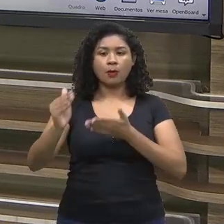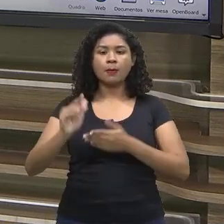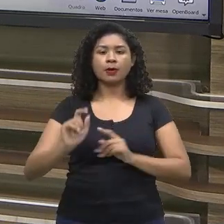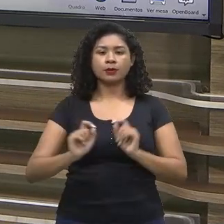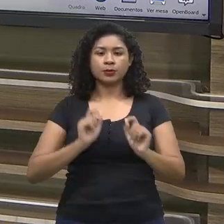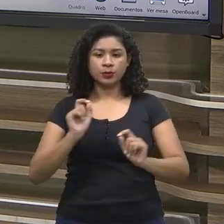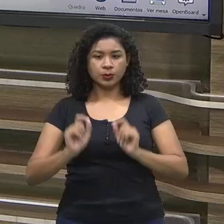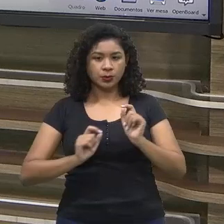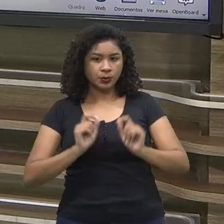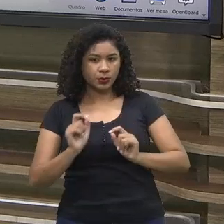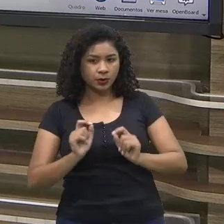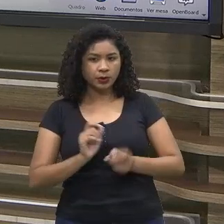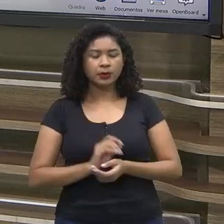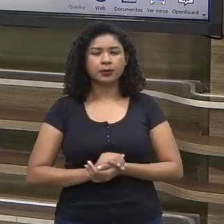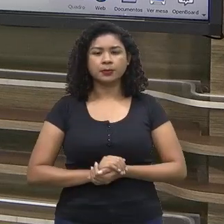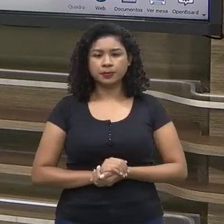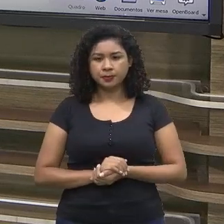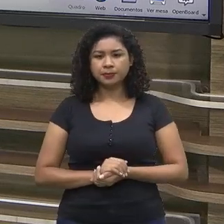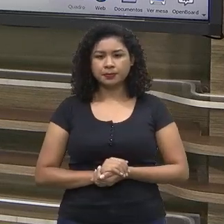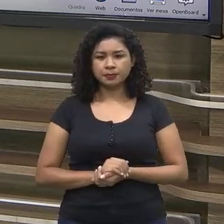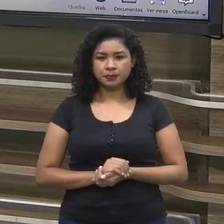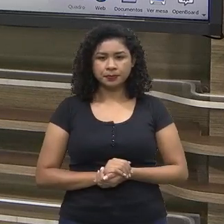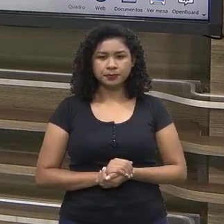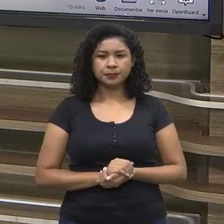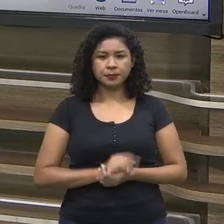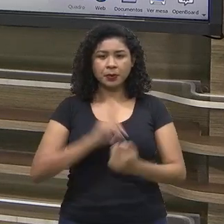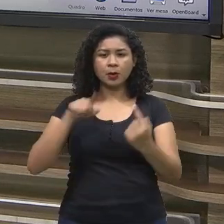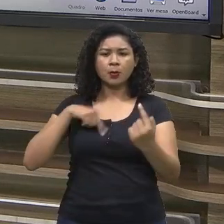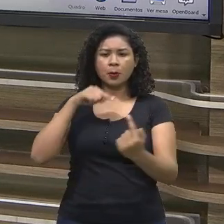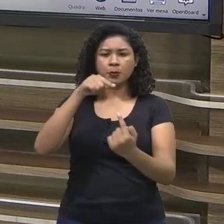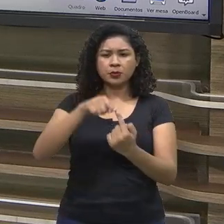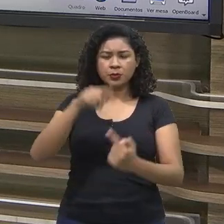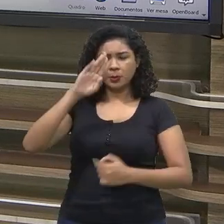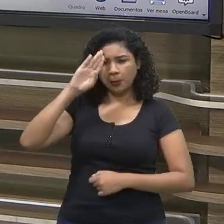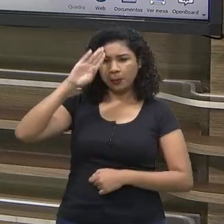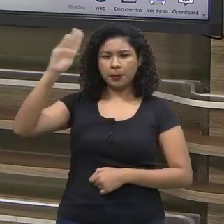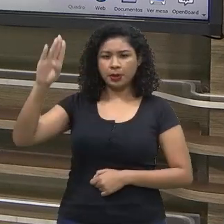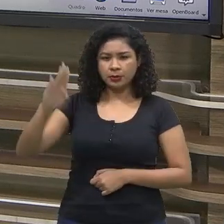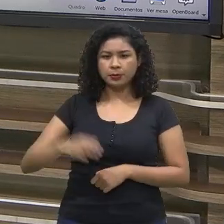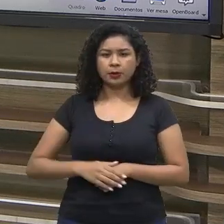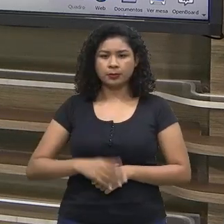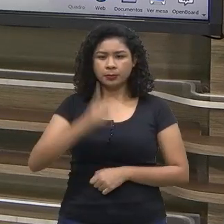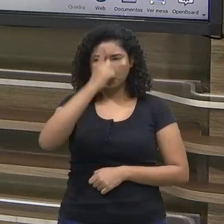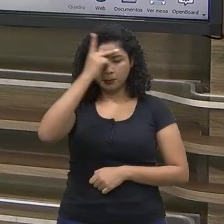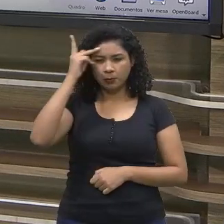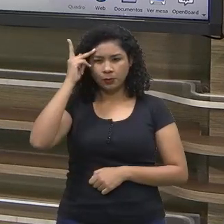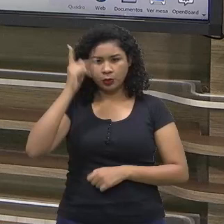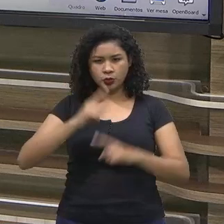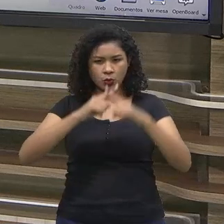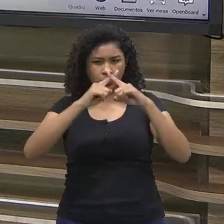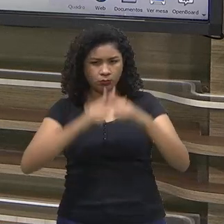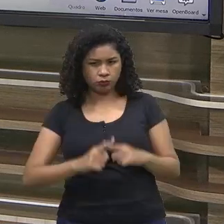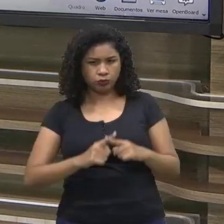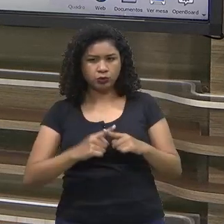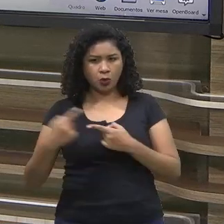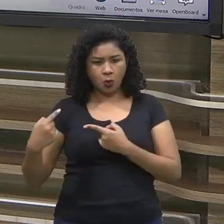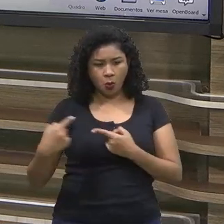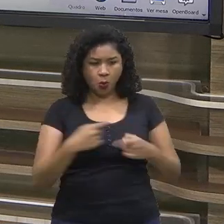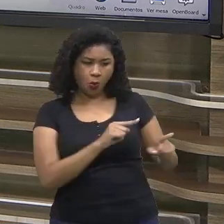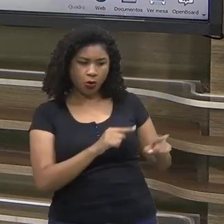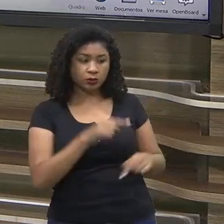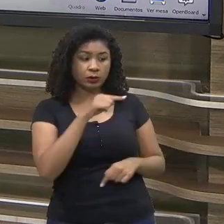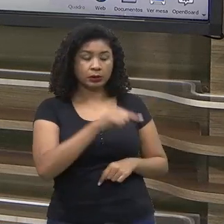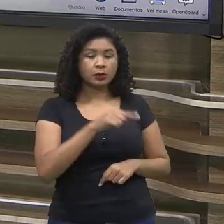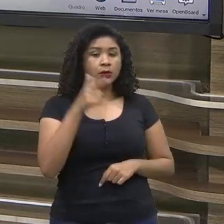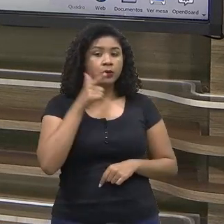embate. E aí o objetivo do ruca-ruca é fazer com que o seu adversário caia no chão com as costas em cheio,